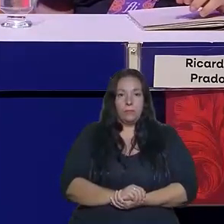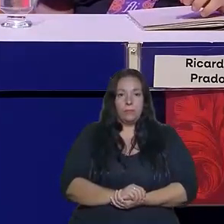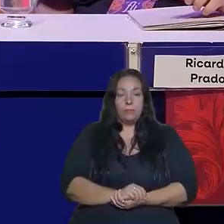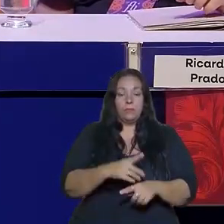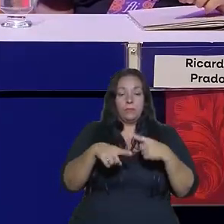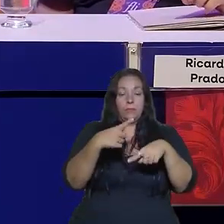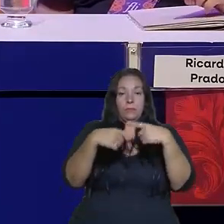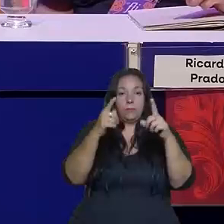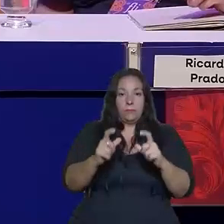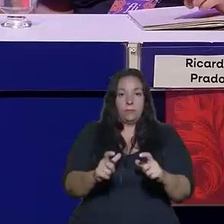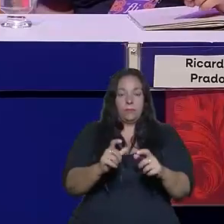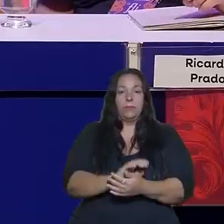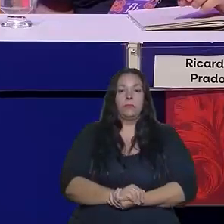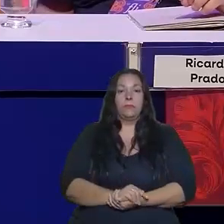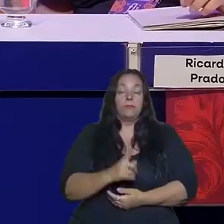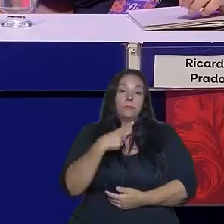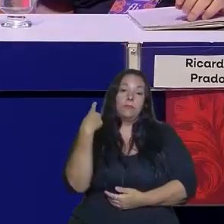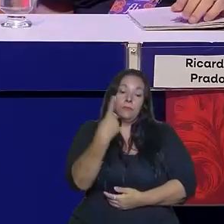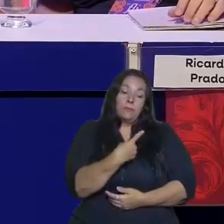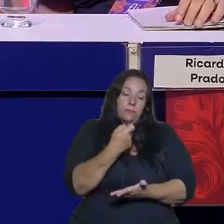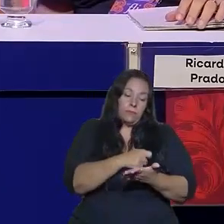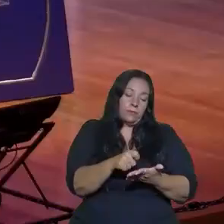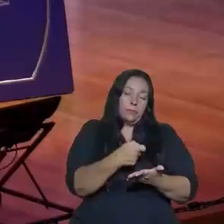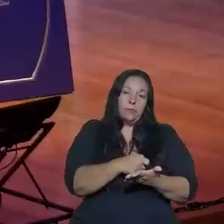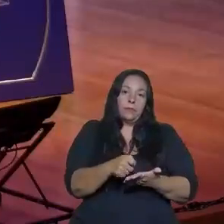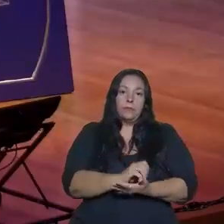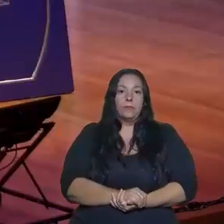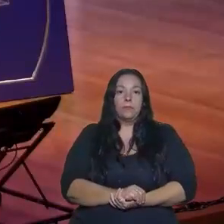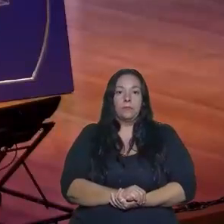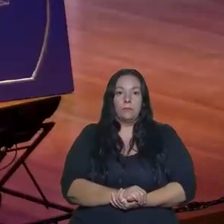outro. E a nossa escrita aqui,